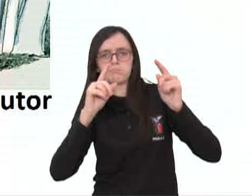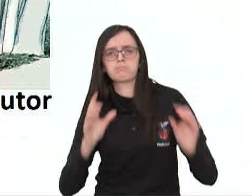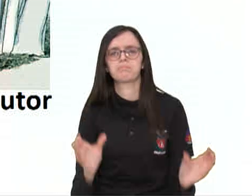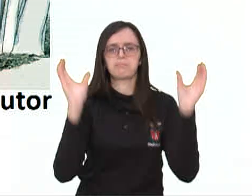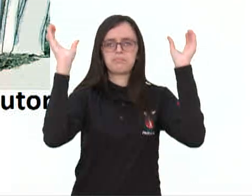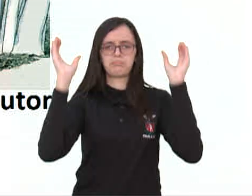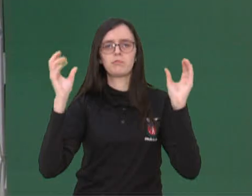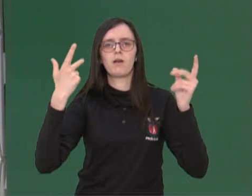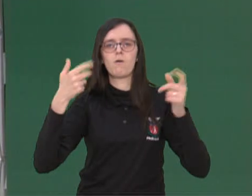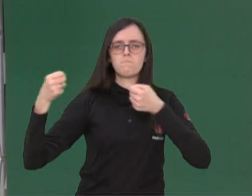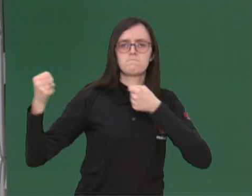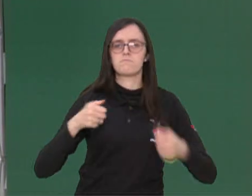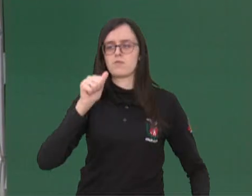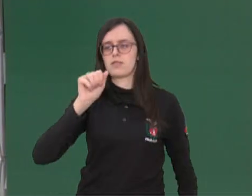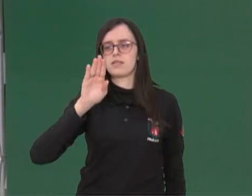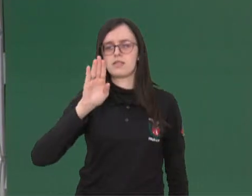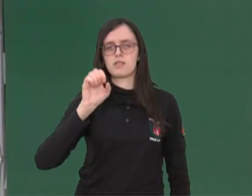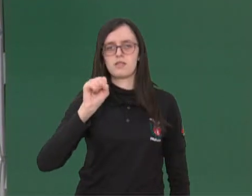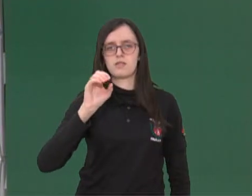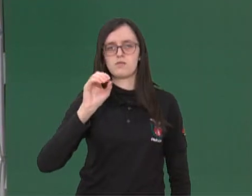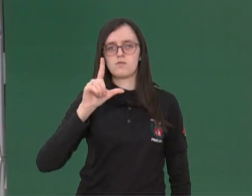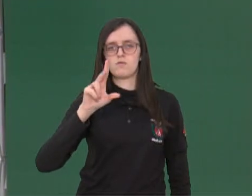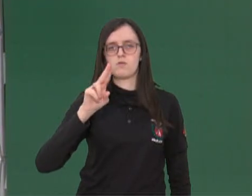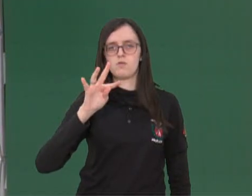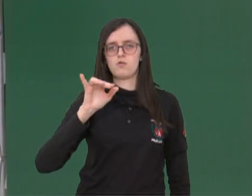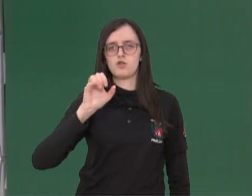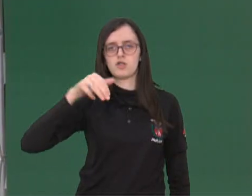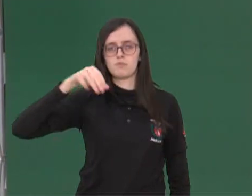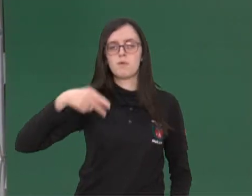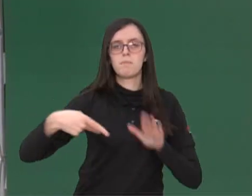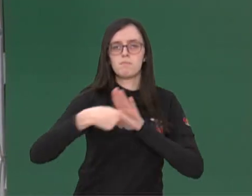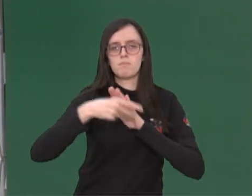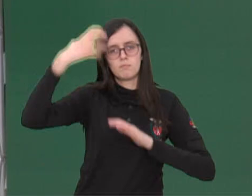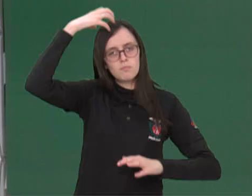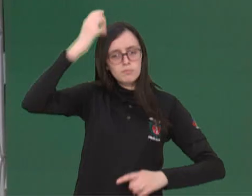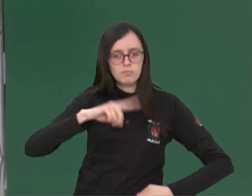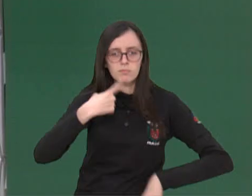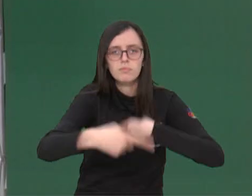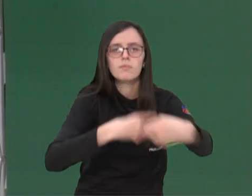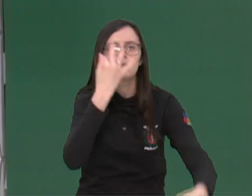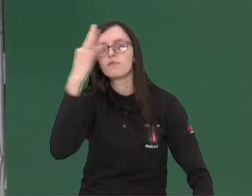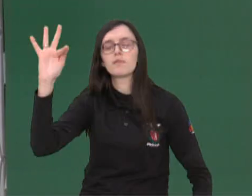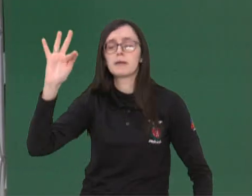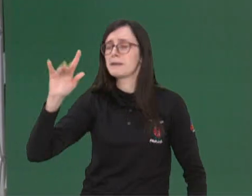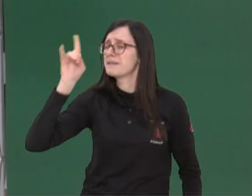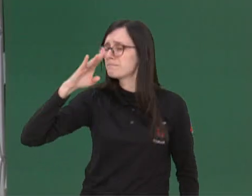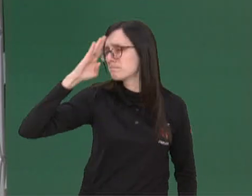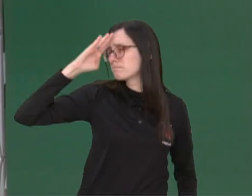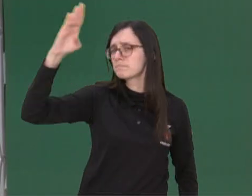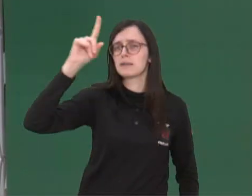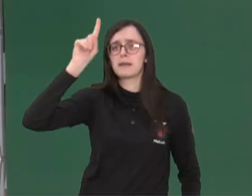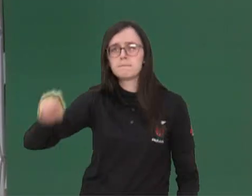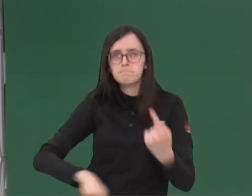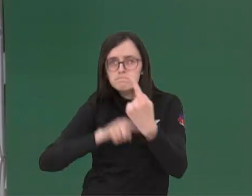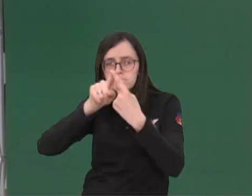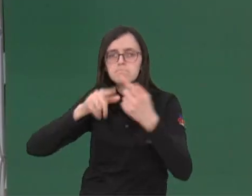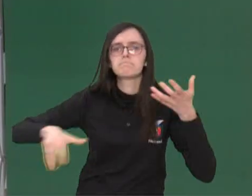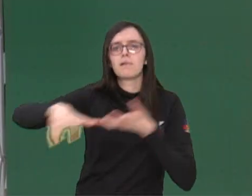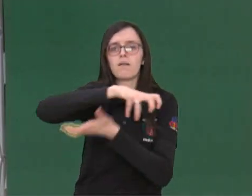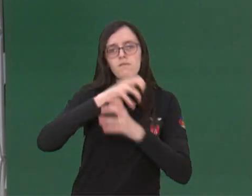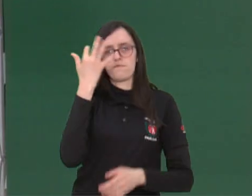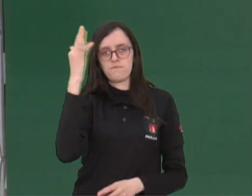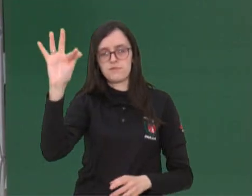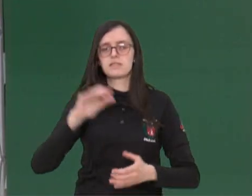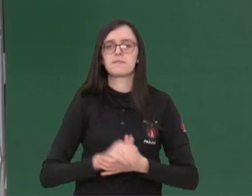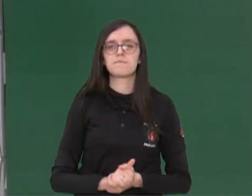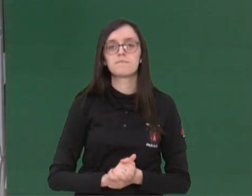do absolutismo da monarquia francesa, que era o principal alvo aí da Revolução Francesa.